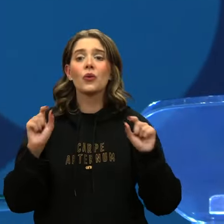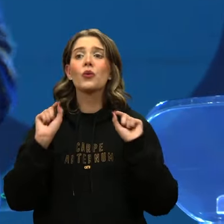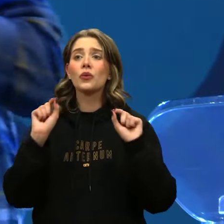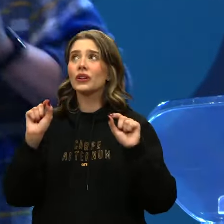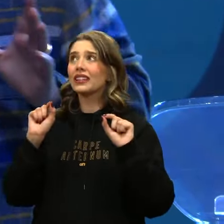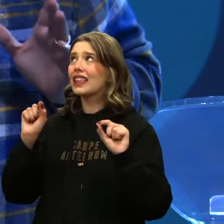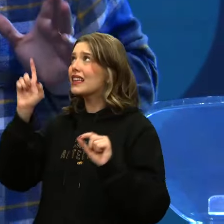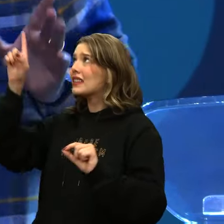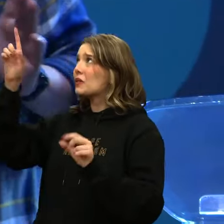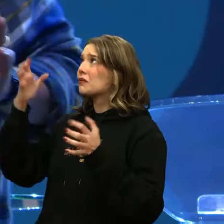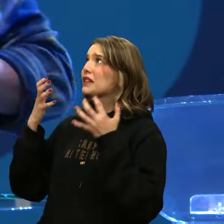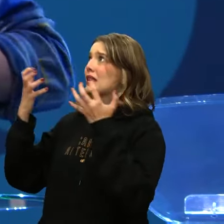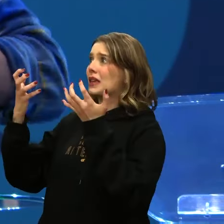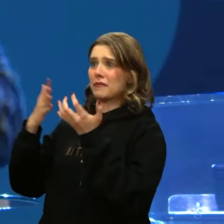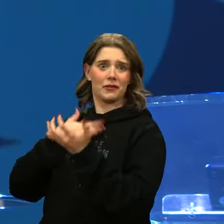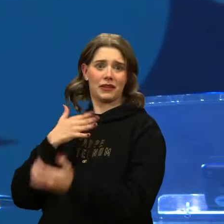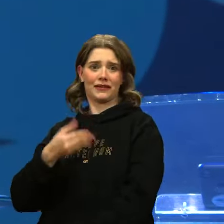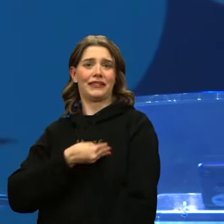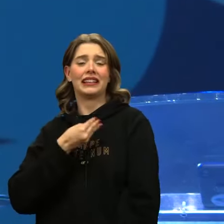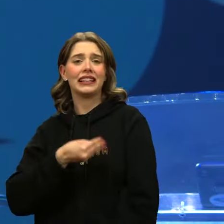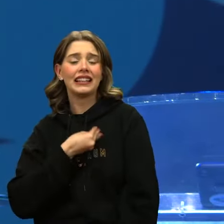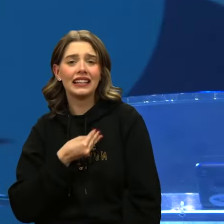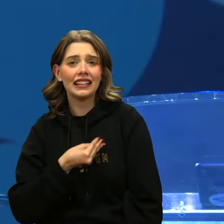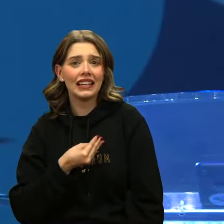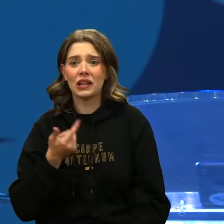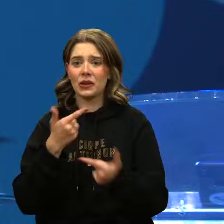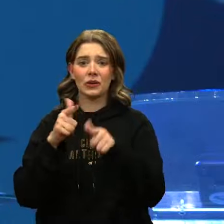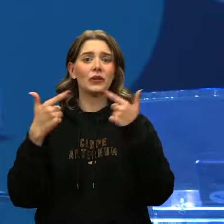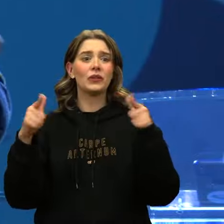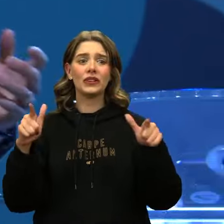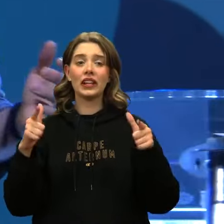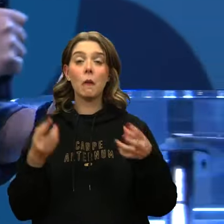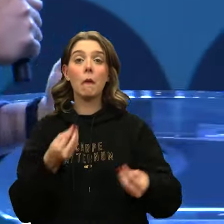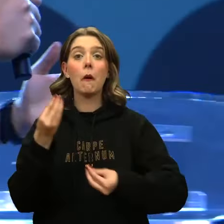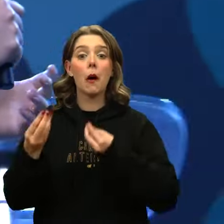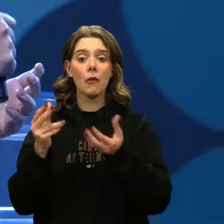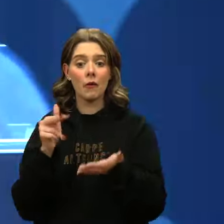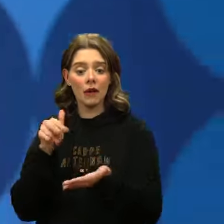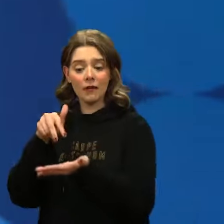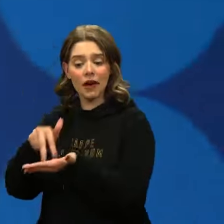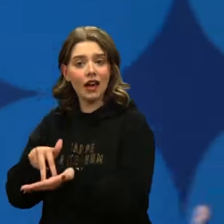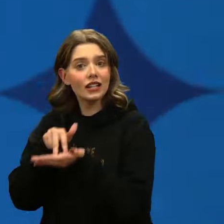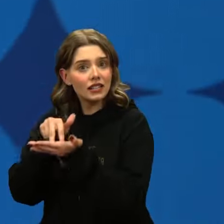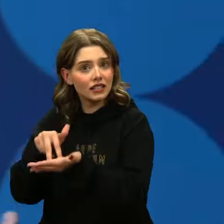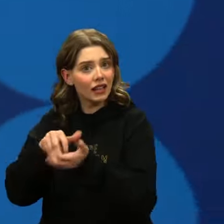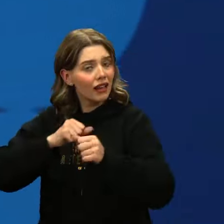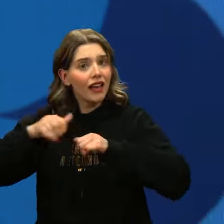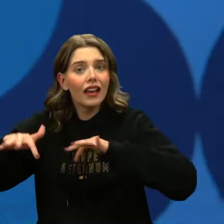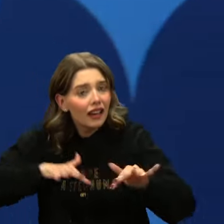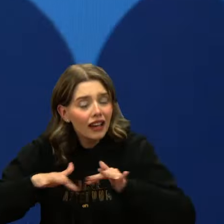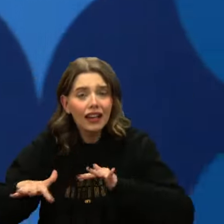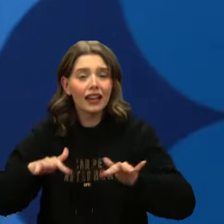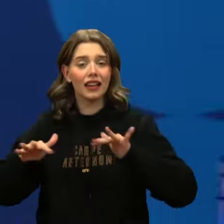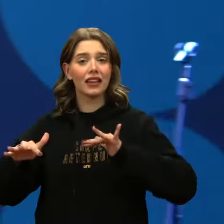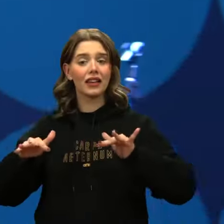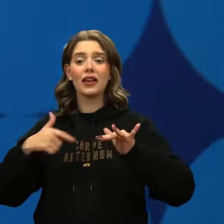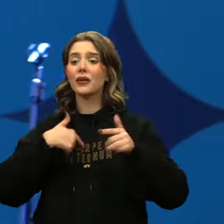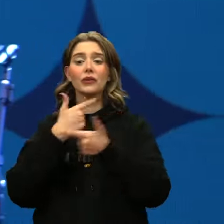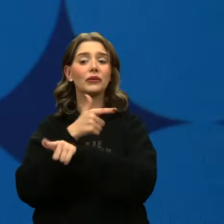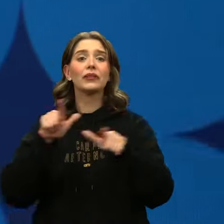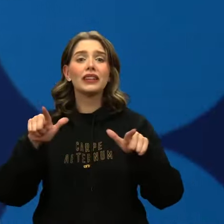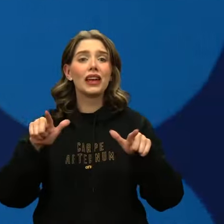Deus quer para mim. Eu não tenho o suficiente para eu conseguir permanecer inabalável. Eu não tenho o suficiente para eu conseguir viver